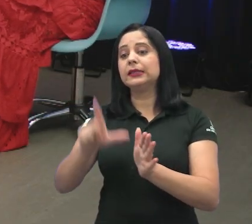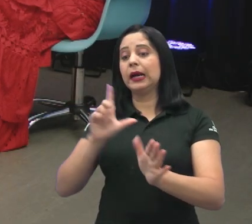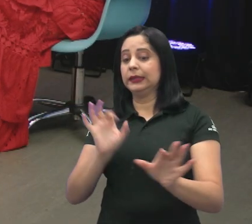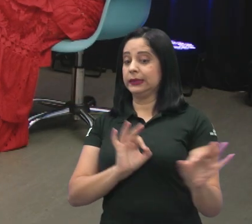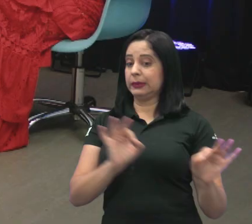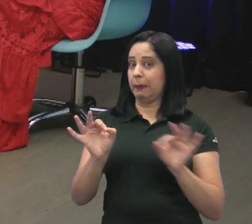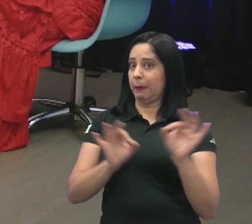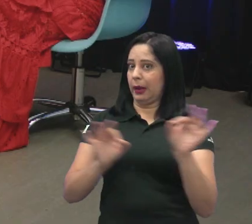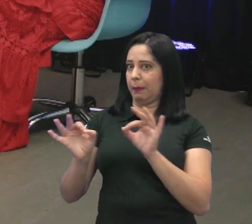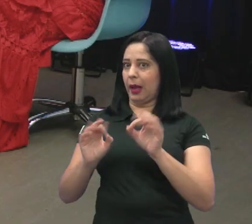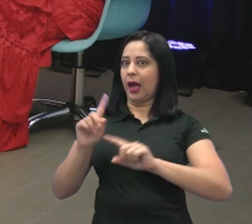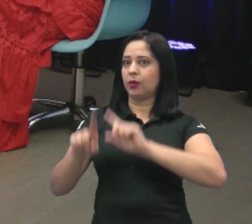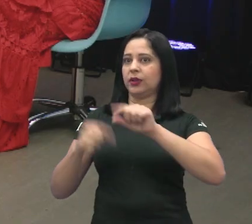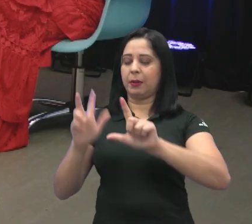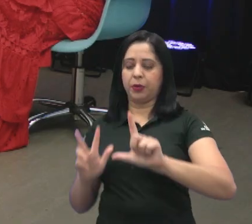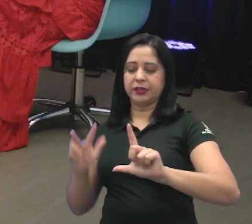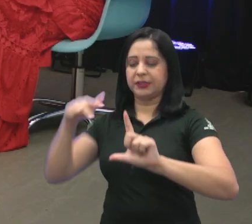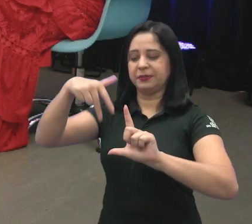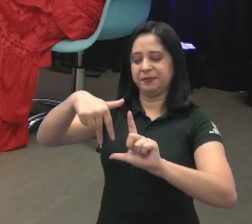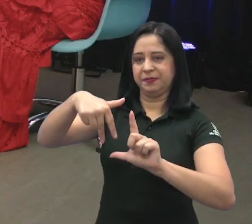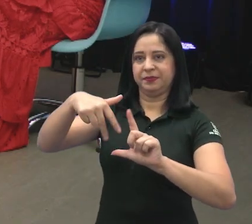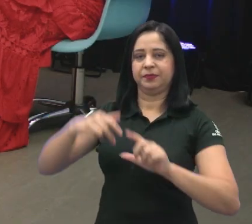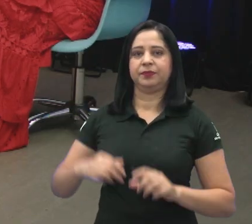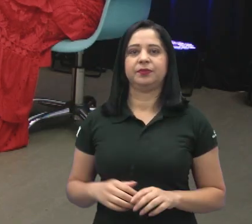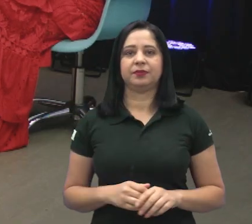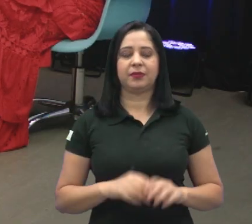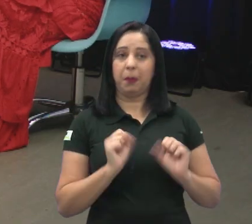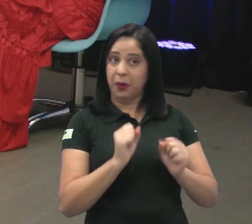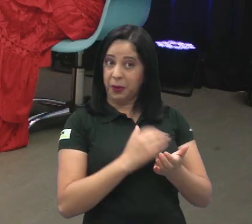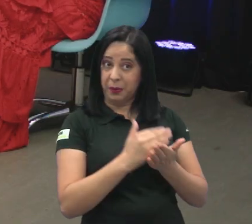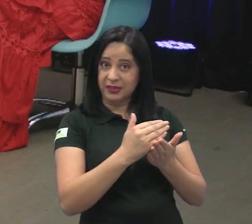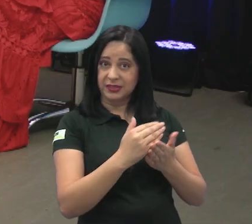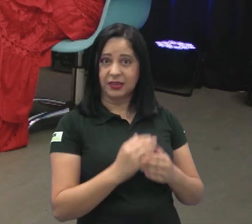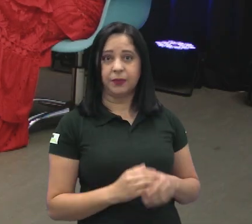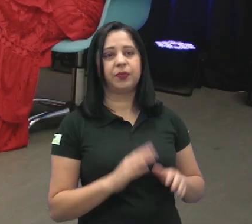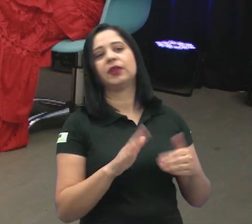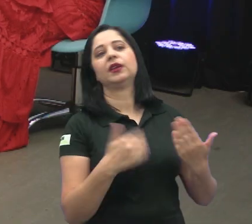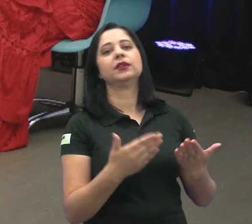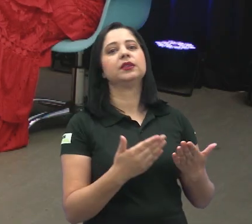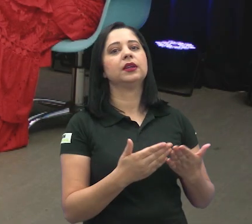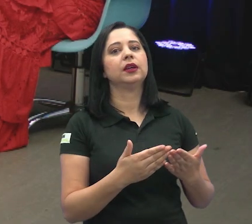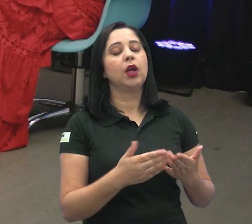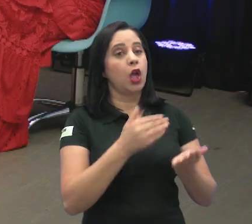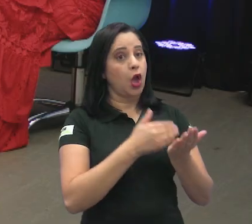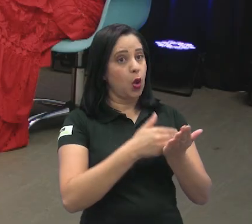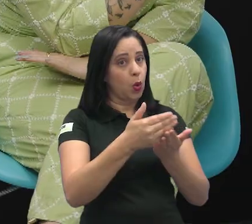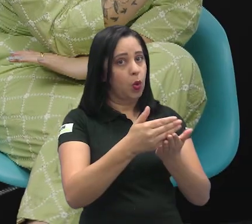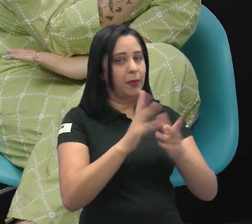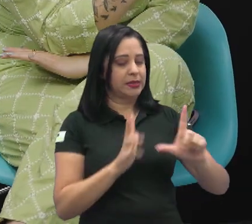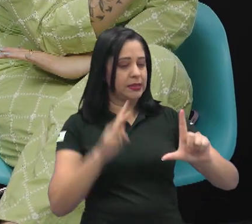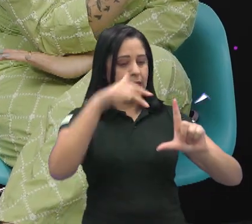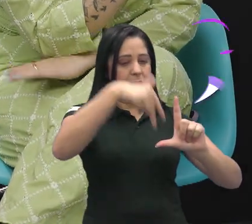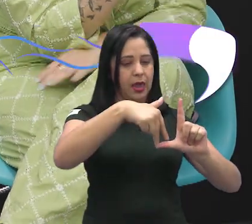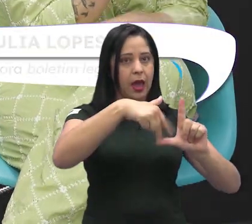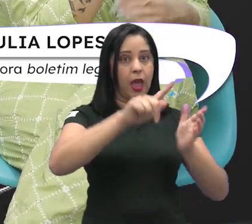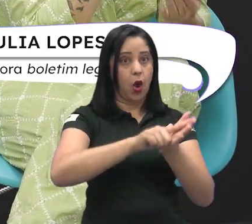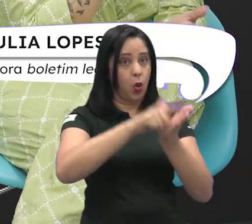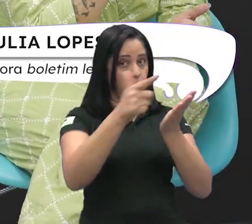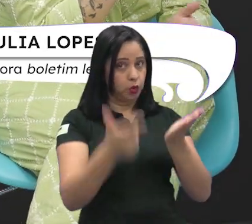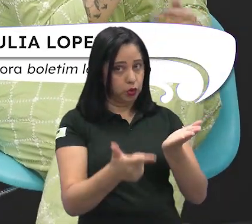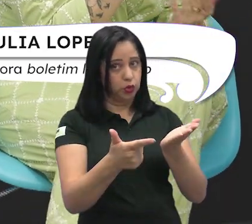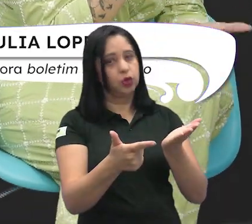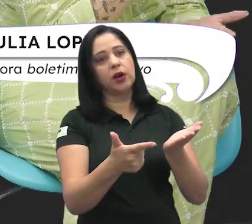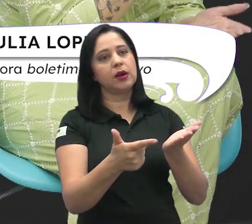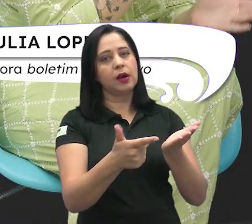frente desses programas. Bom, posso começar então? Então, Pri, eu comecei a apresentar o Boletim Legislativo, né, que é nosso